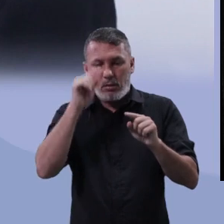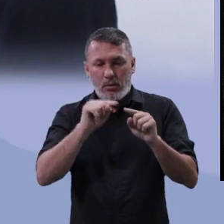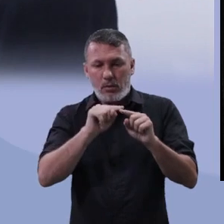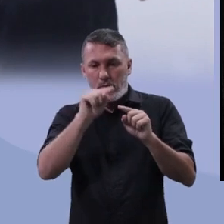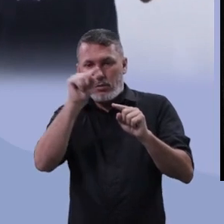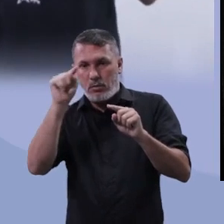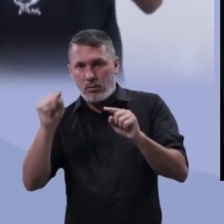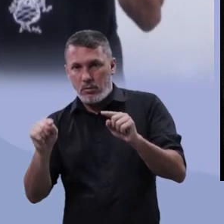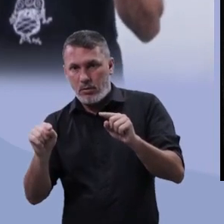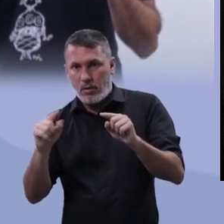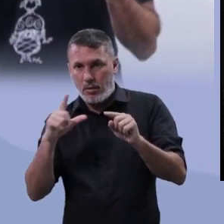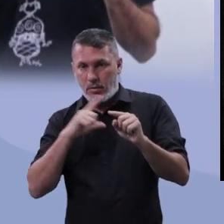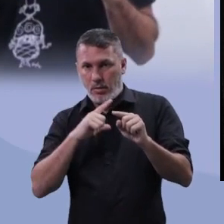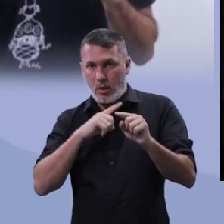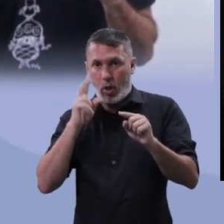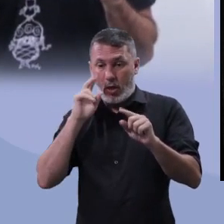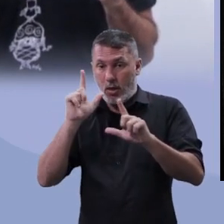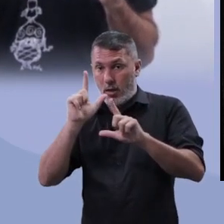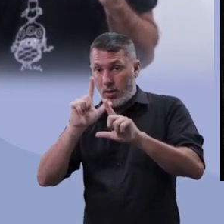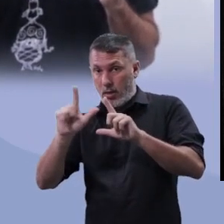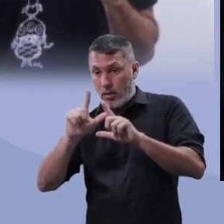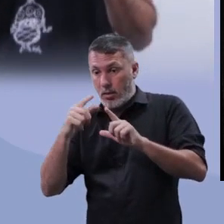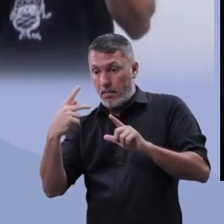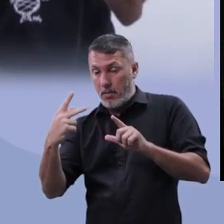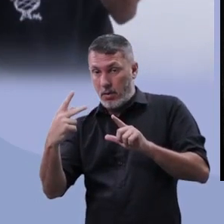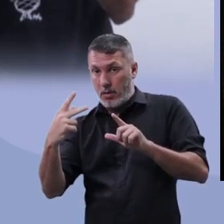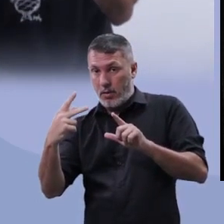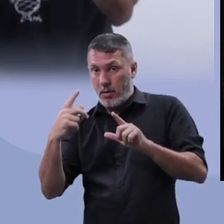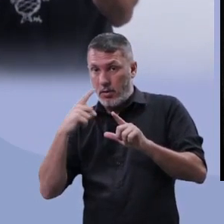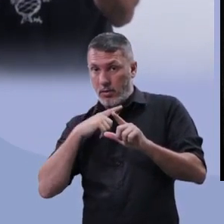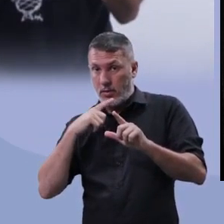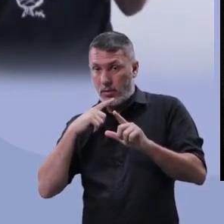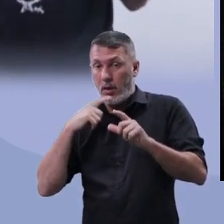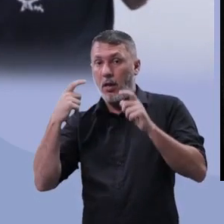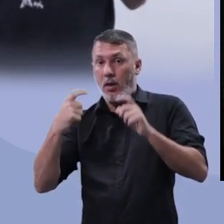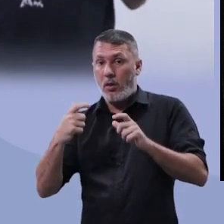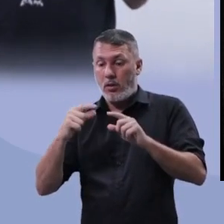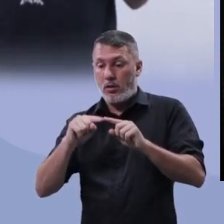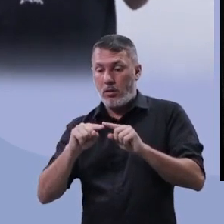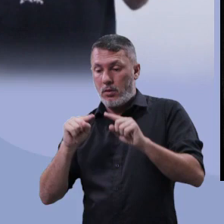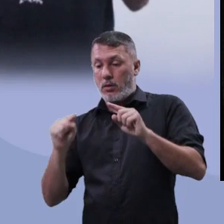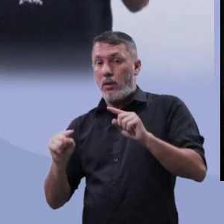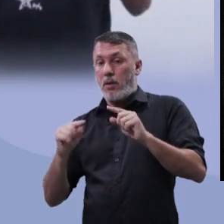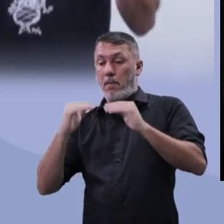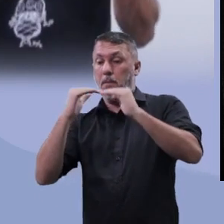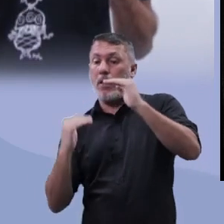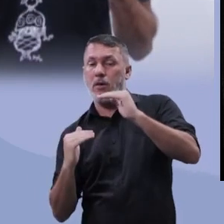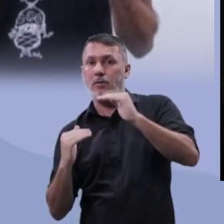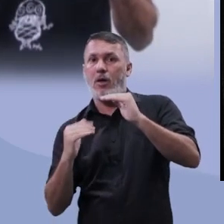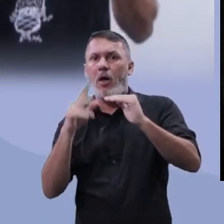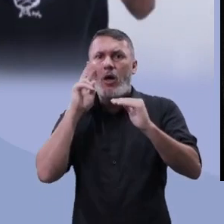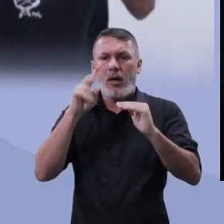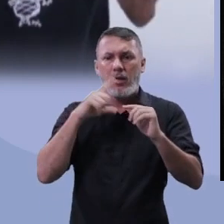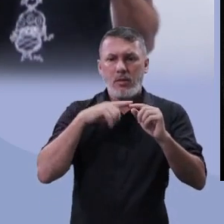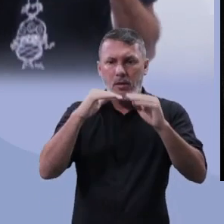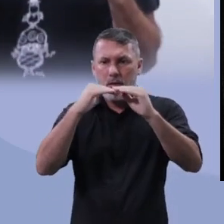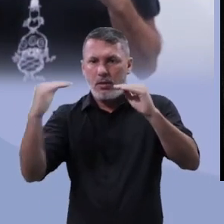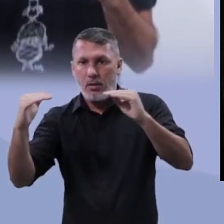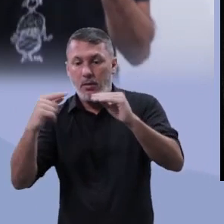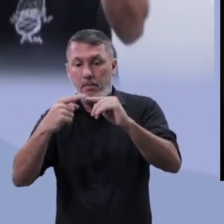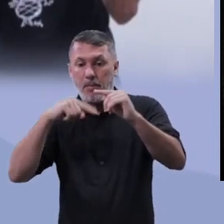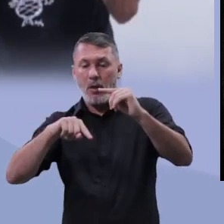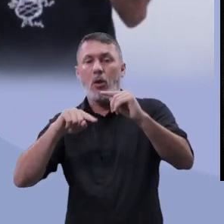Q estiver abaixo da curva P, é onde vai ser mais barato. Abaixo,